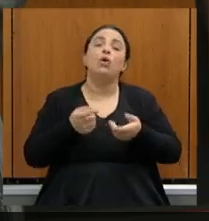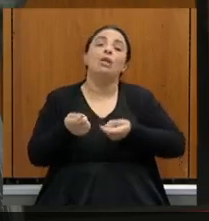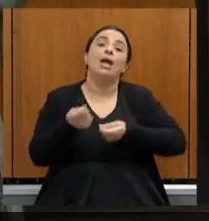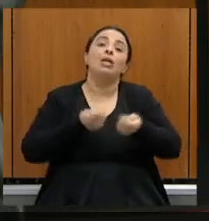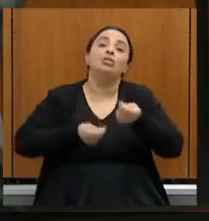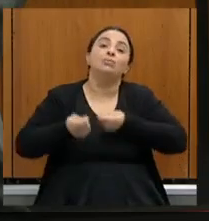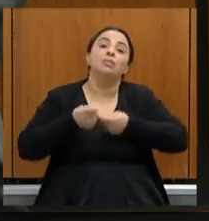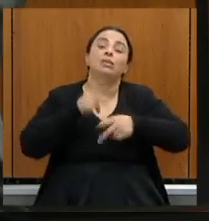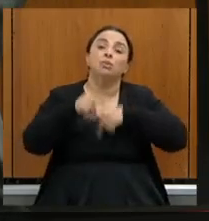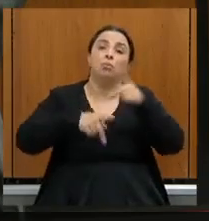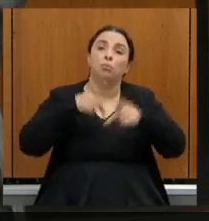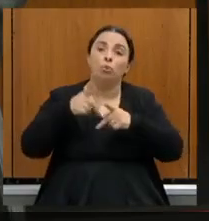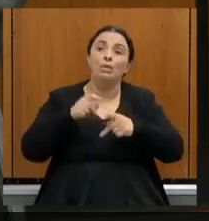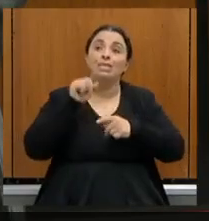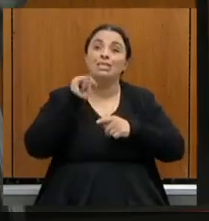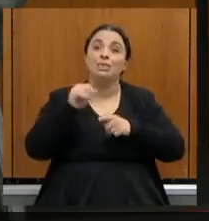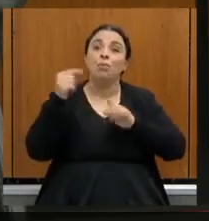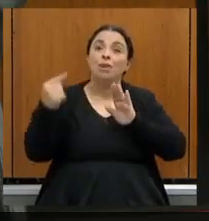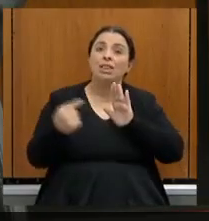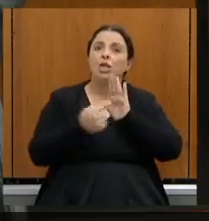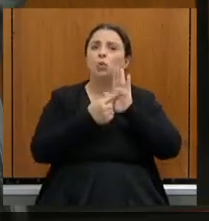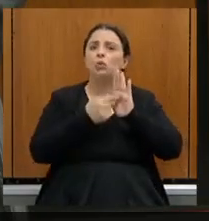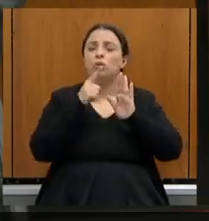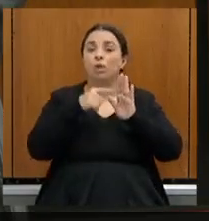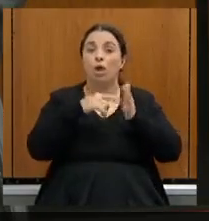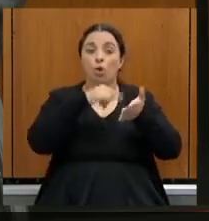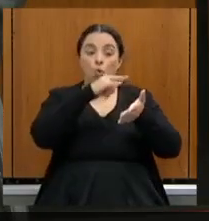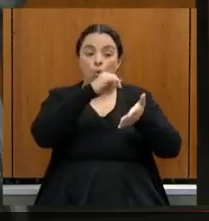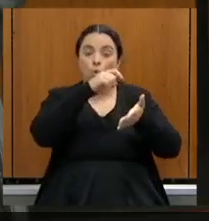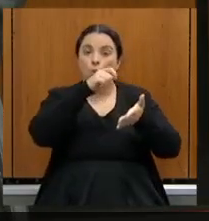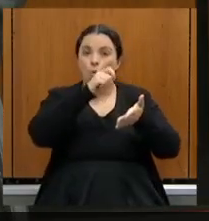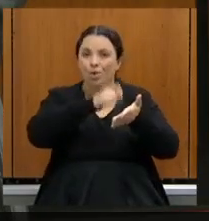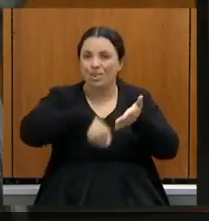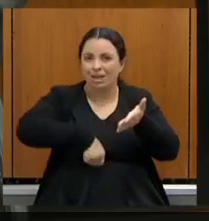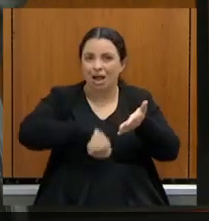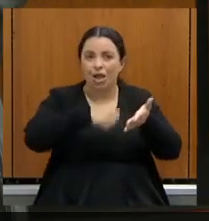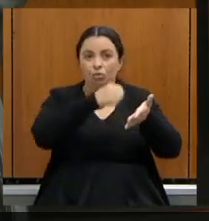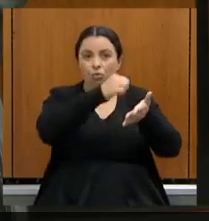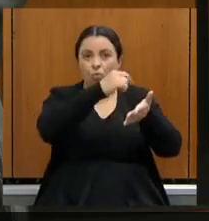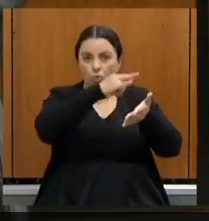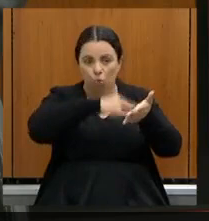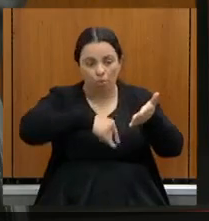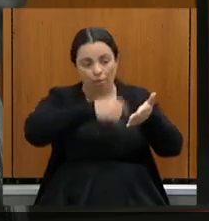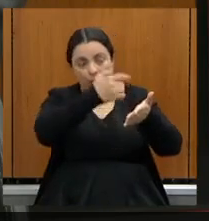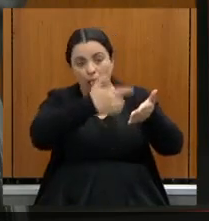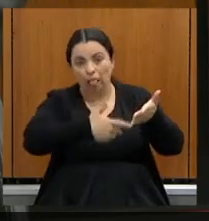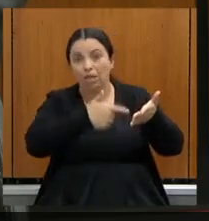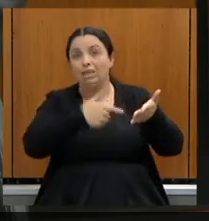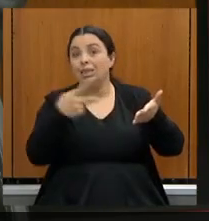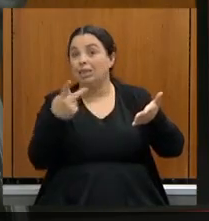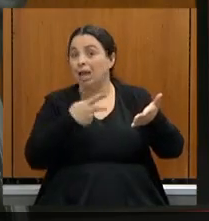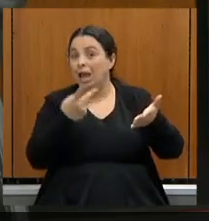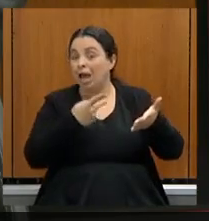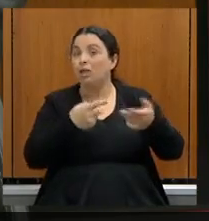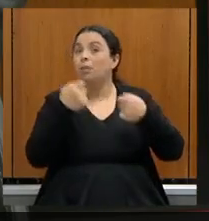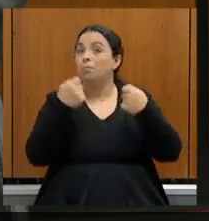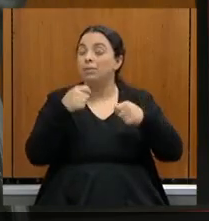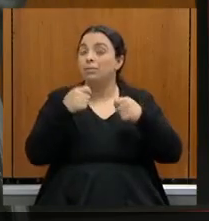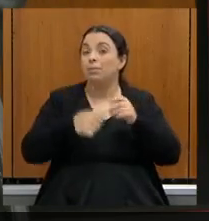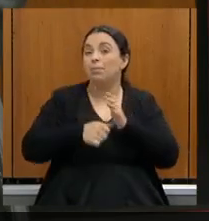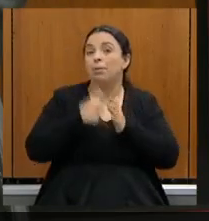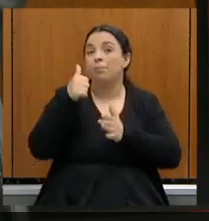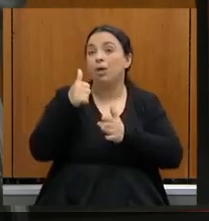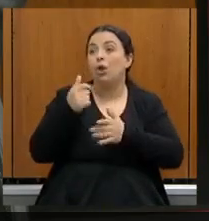denúncia de irregularidades em um contrato, nós temos, primeira coisa, que é colocar a controladoria do IEFA,